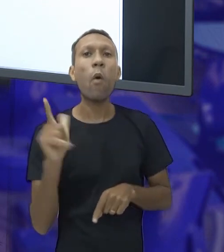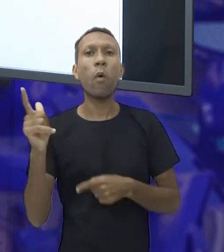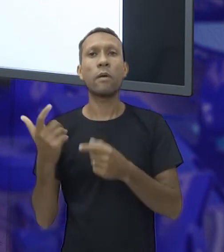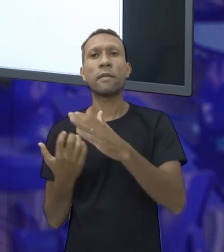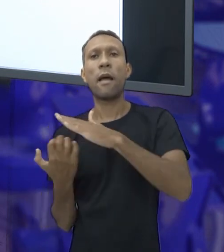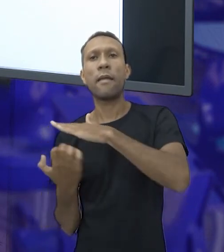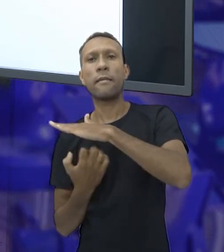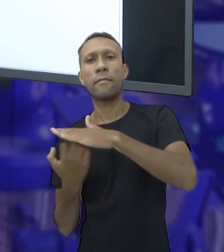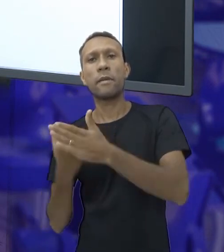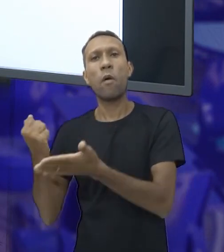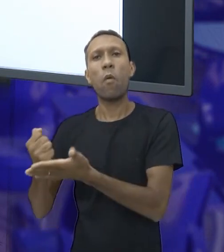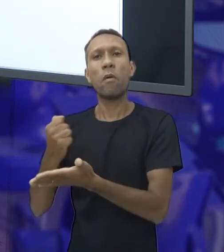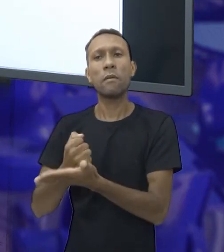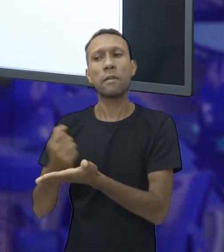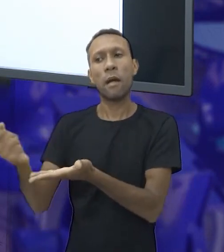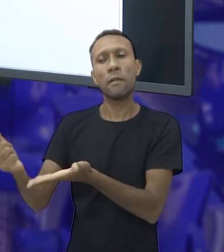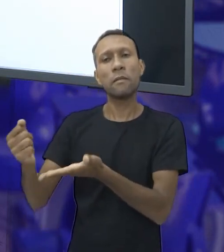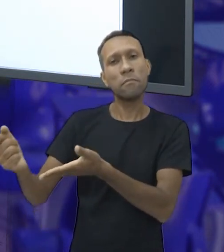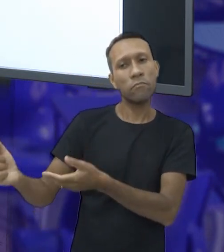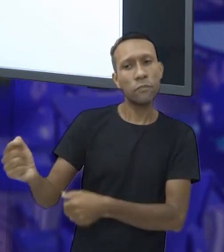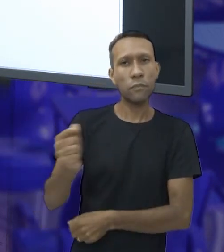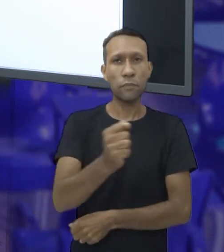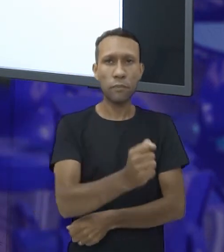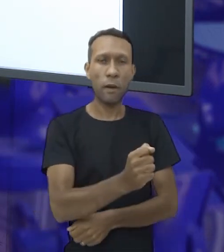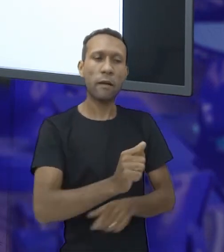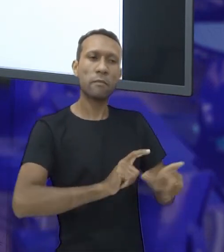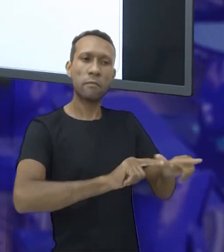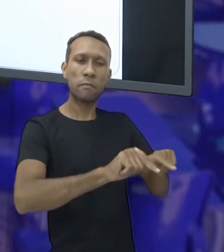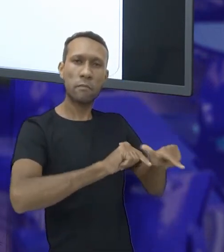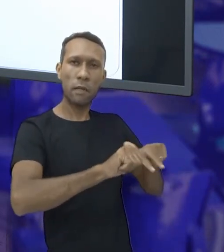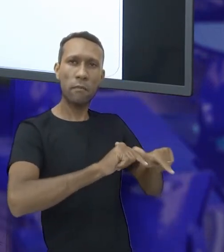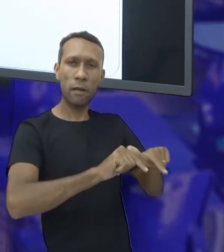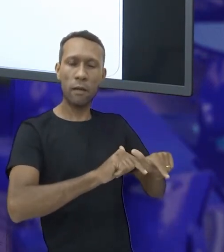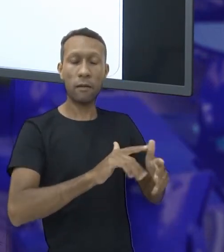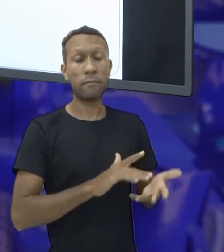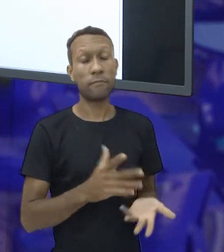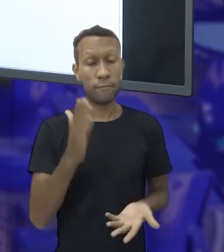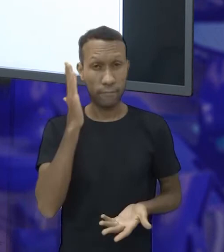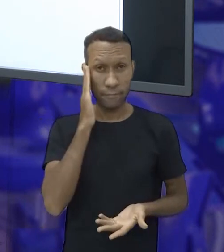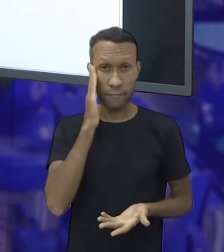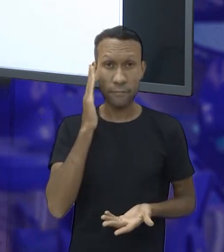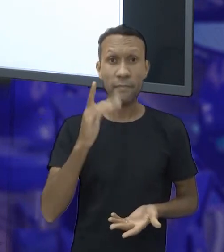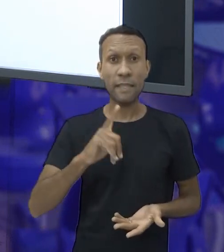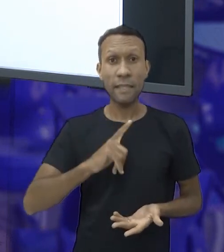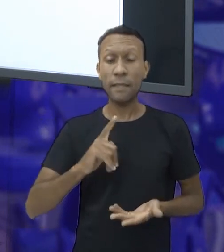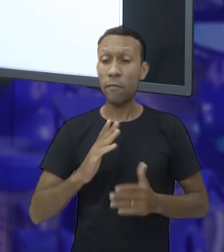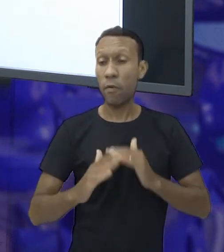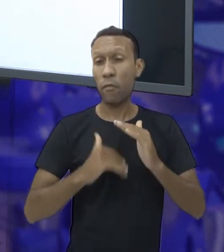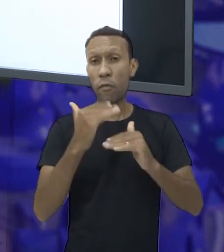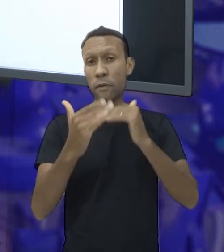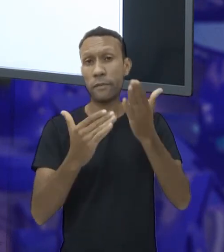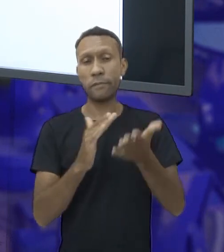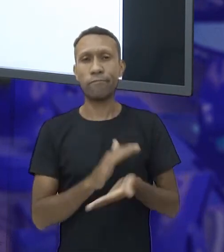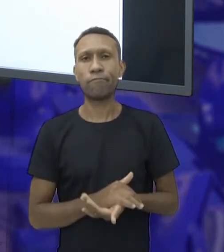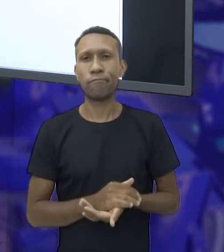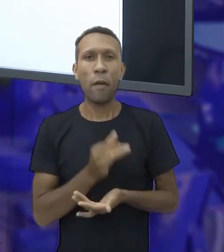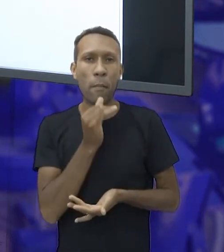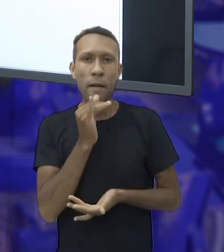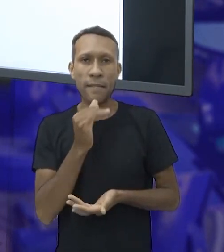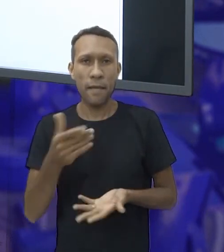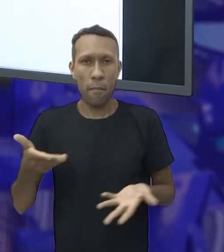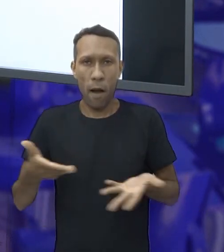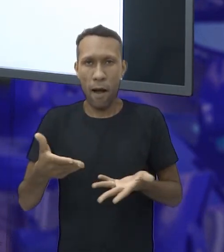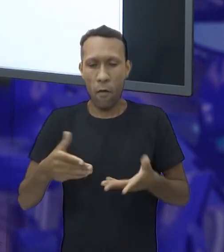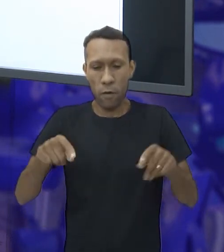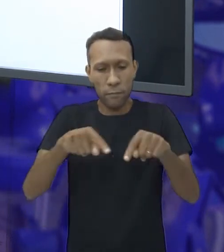é característica por fazer esse tipo de serviço. Então, houve um processo de terceirização da economia. Por exemplo, nós estamos aqui em um